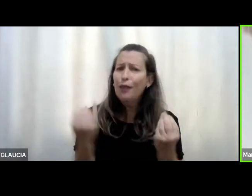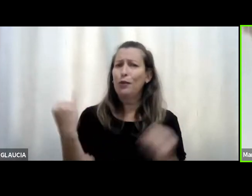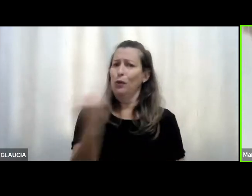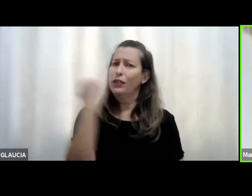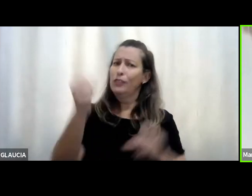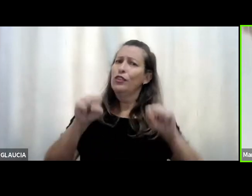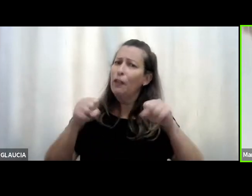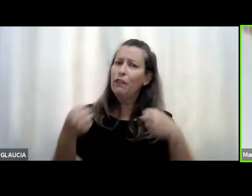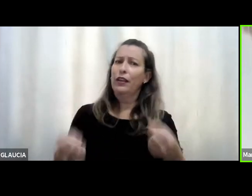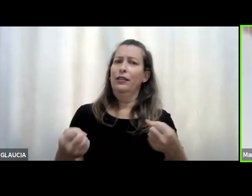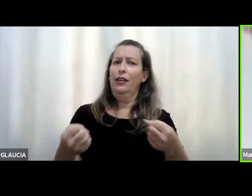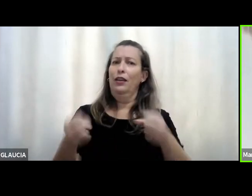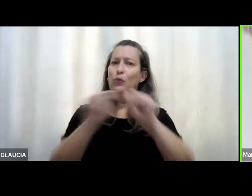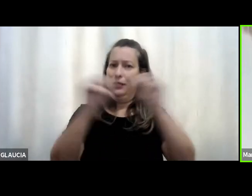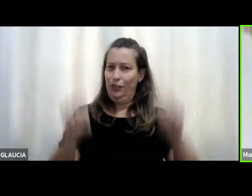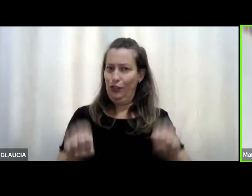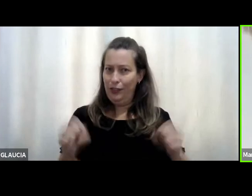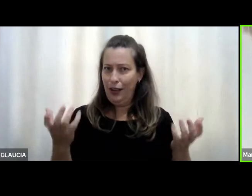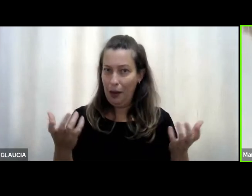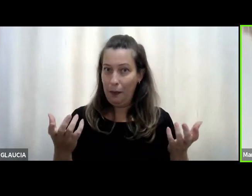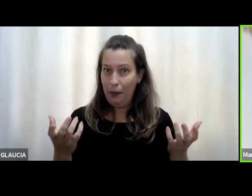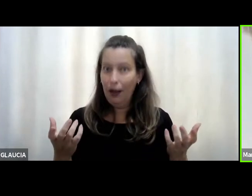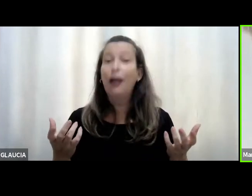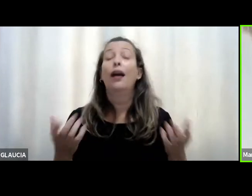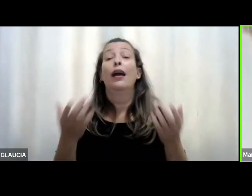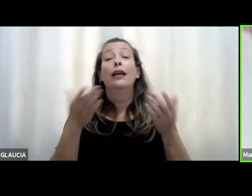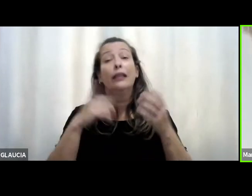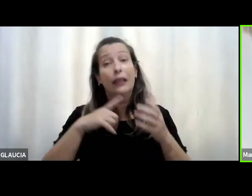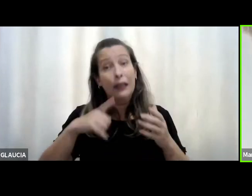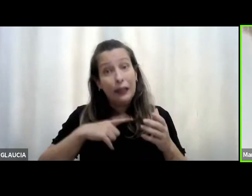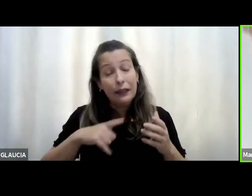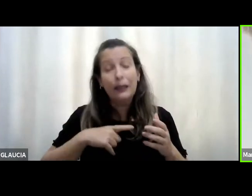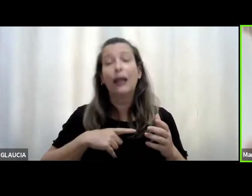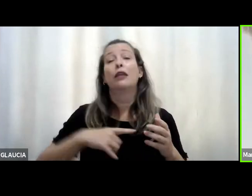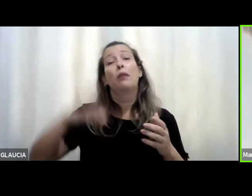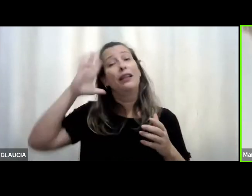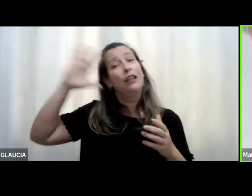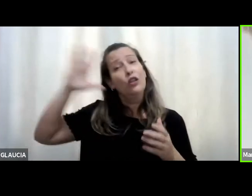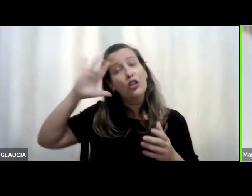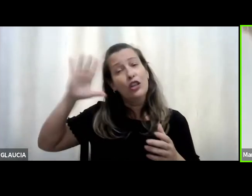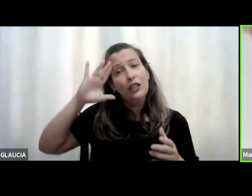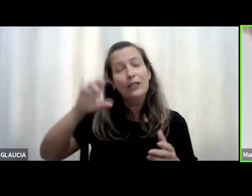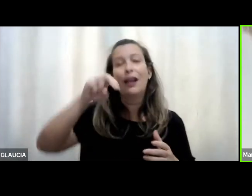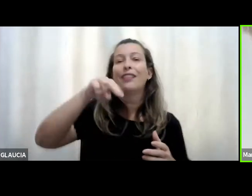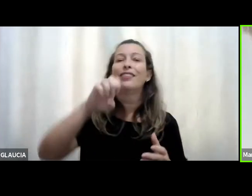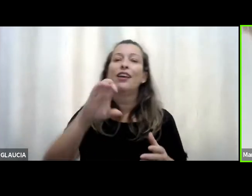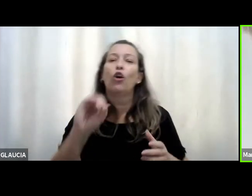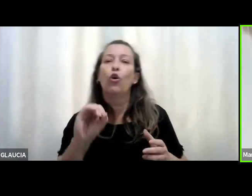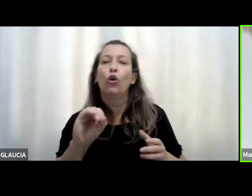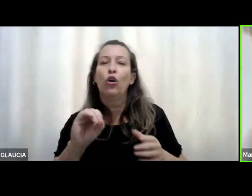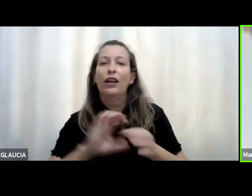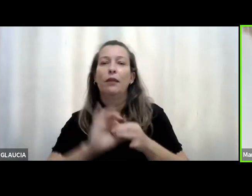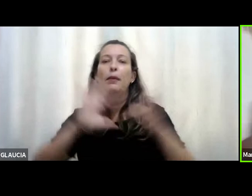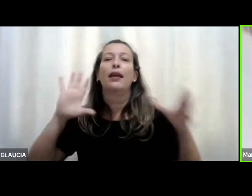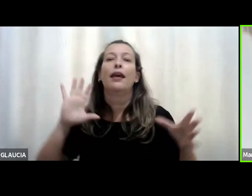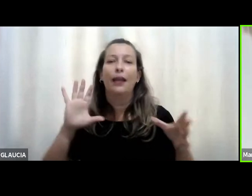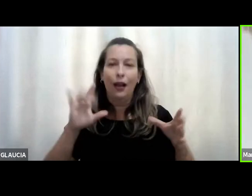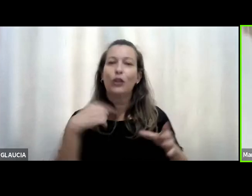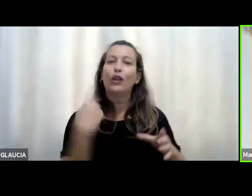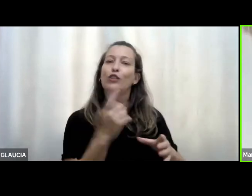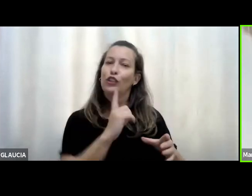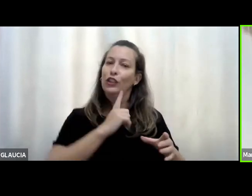né? Assim, diante de uma ideologia neoliberal que vem solapando, né, a nossa realidade